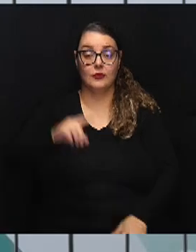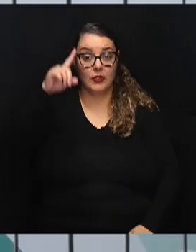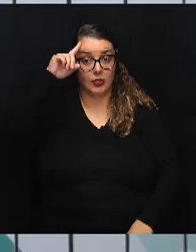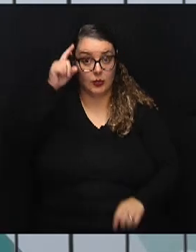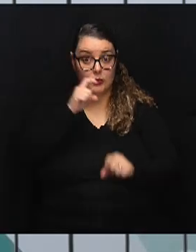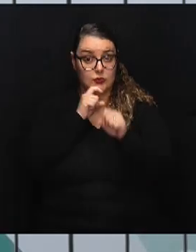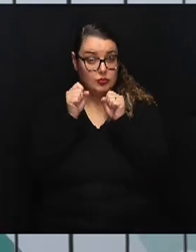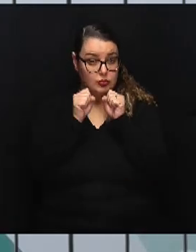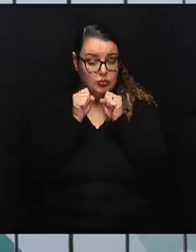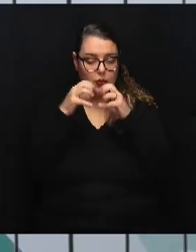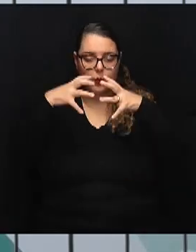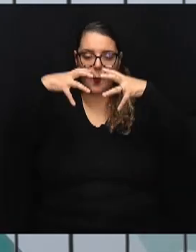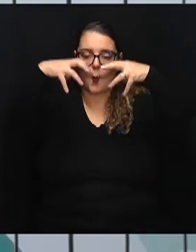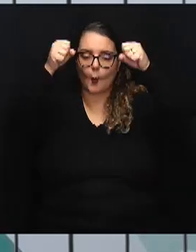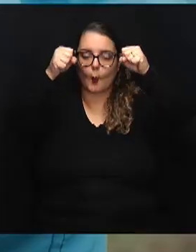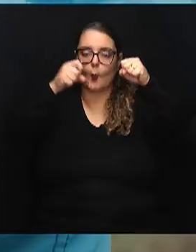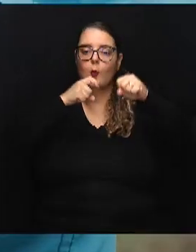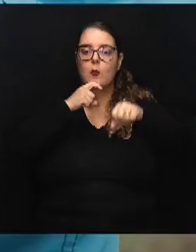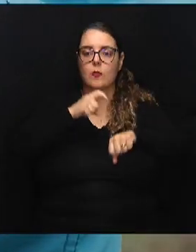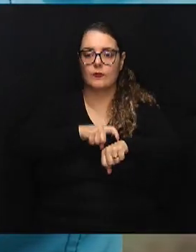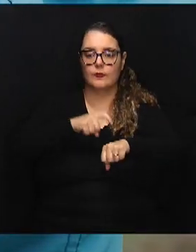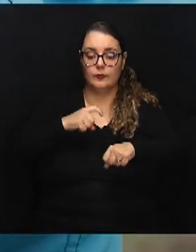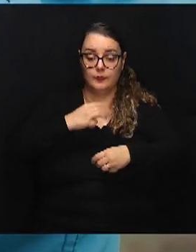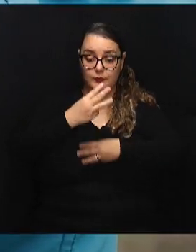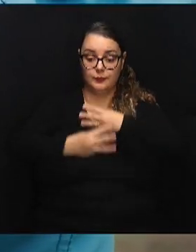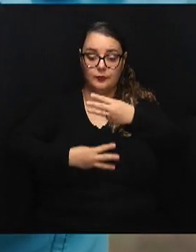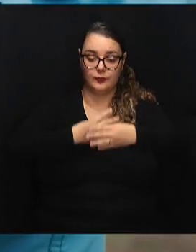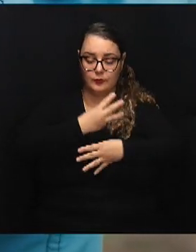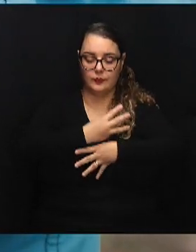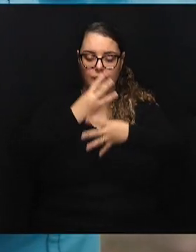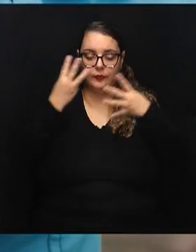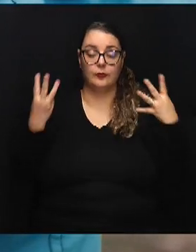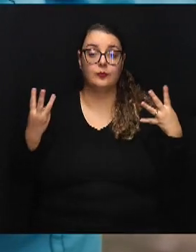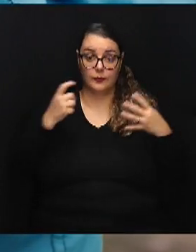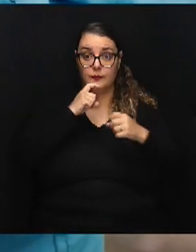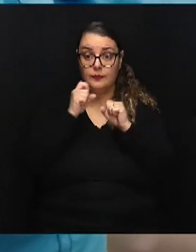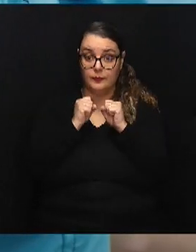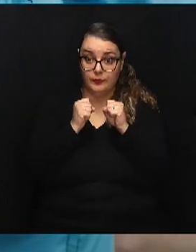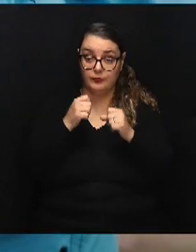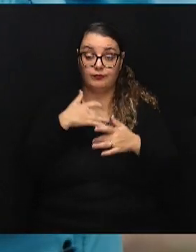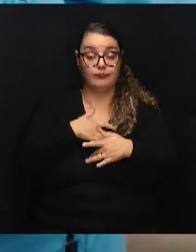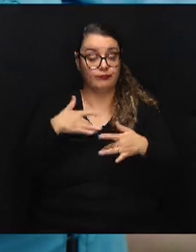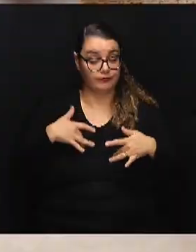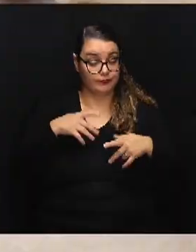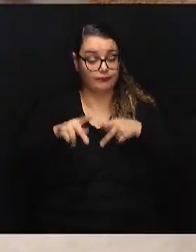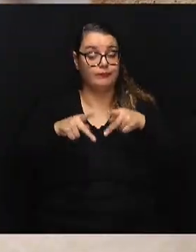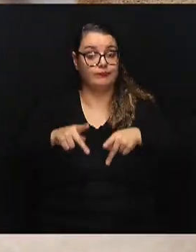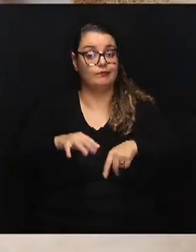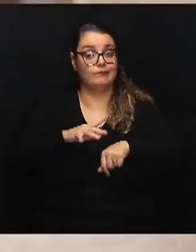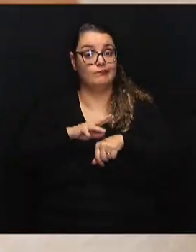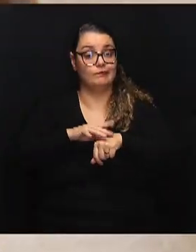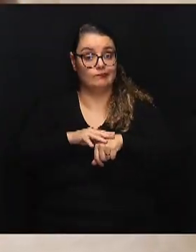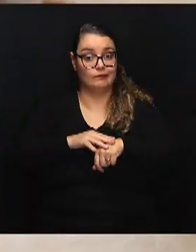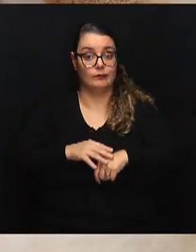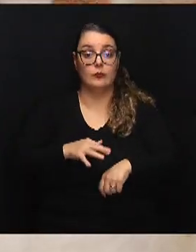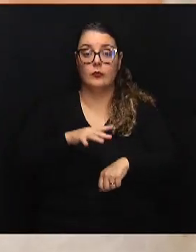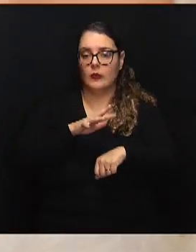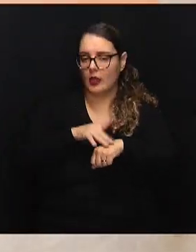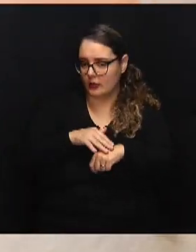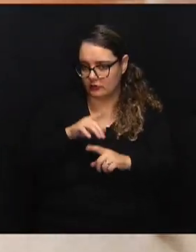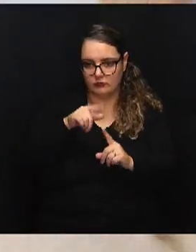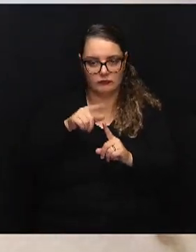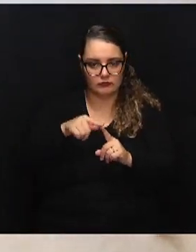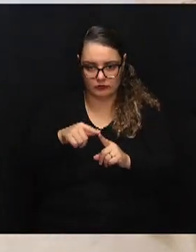frios e secos do inverno trazem complicações para a saúde da população, além das doenças típicas